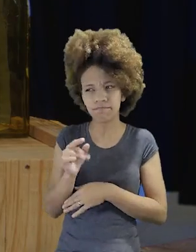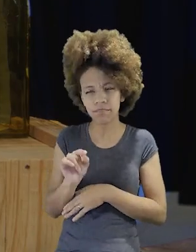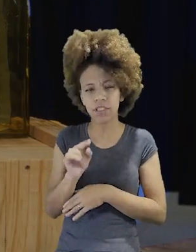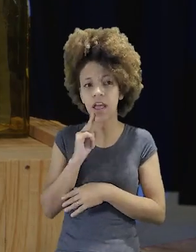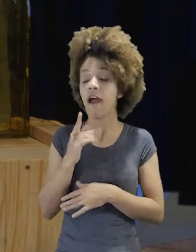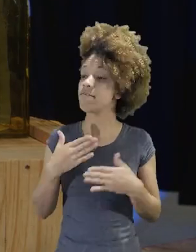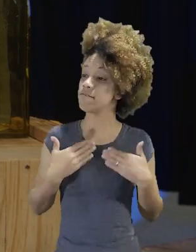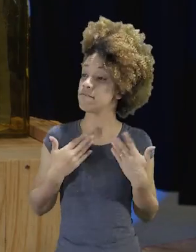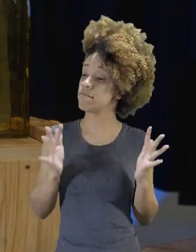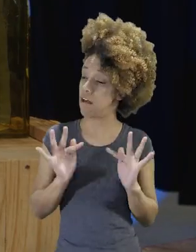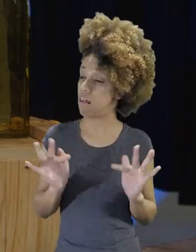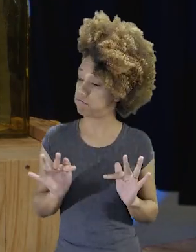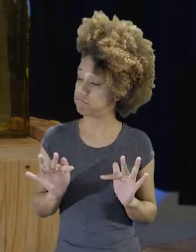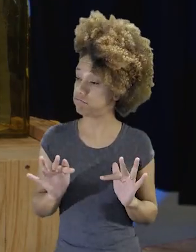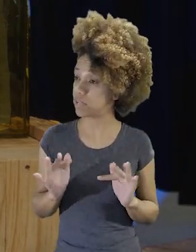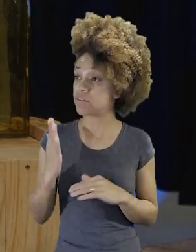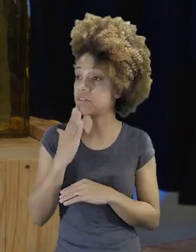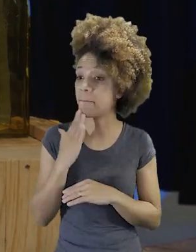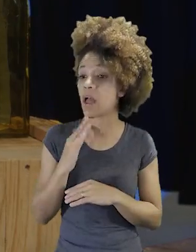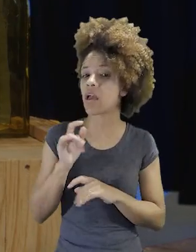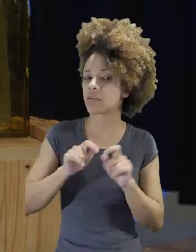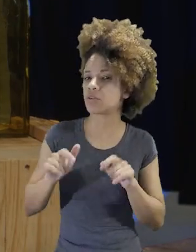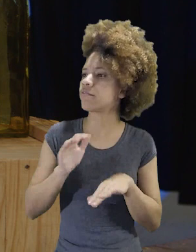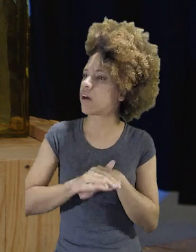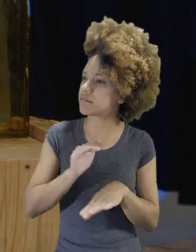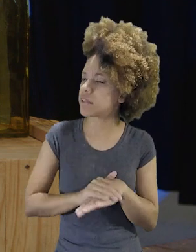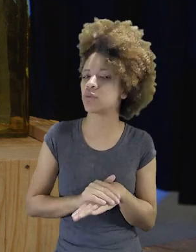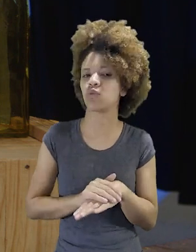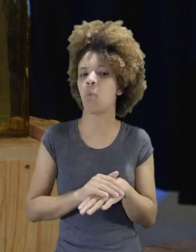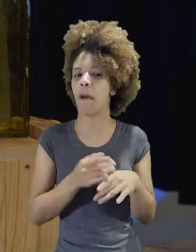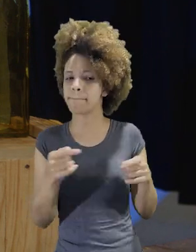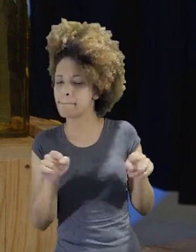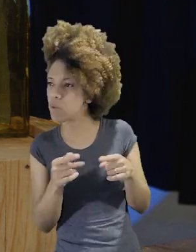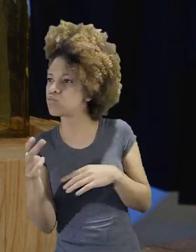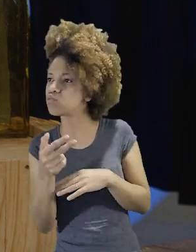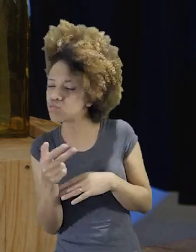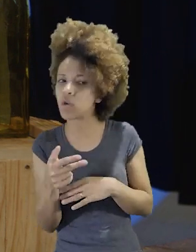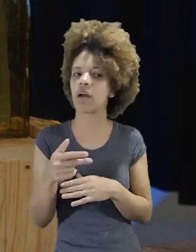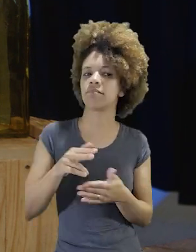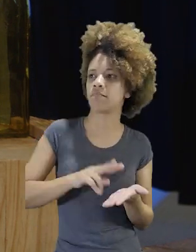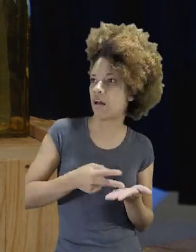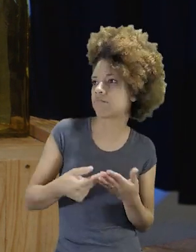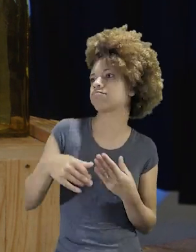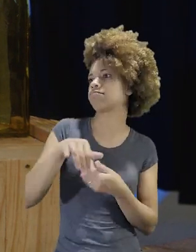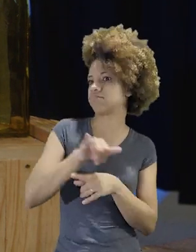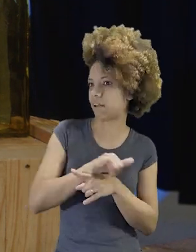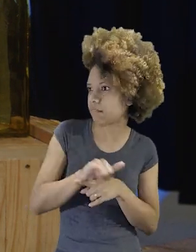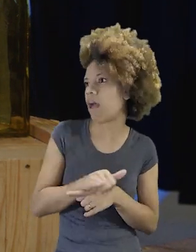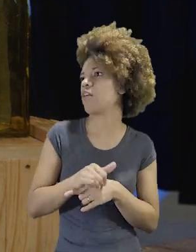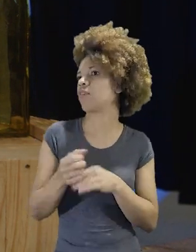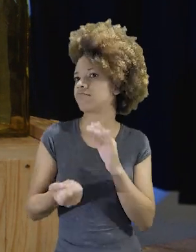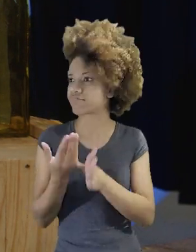sempre fico eh feliz tá ligado de saber que a galera tá fazendo um Cash que está se virando